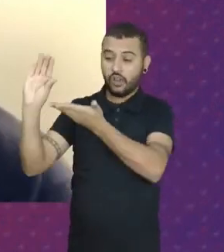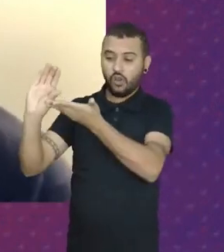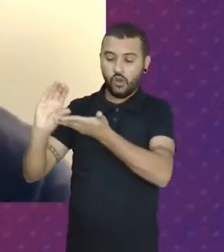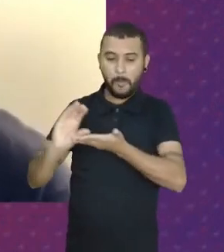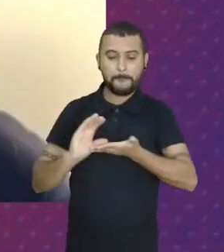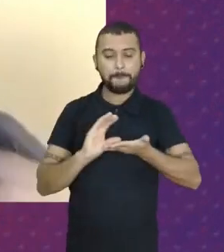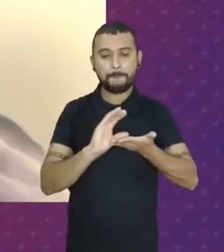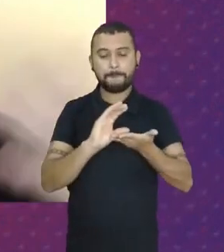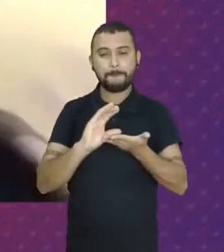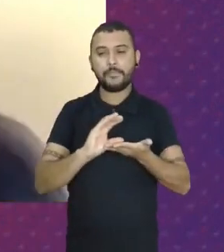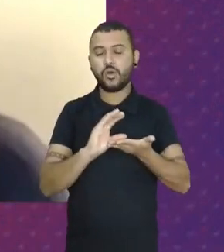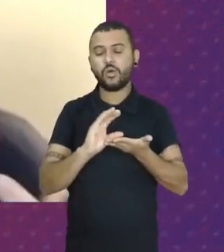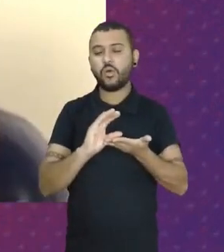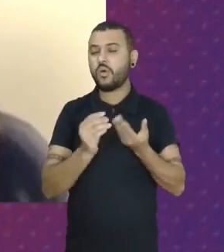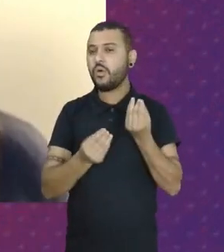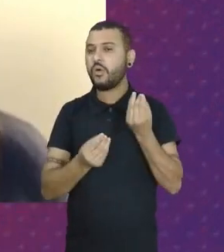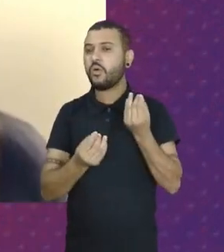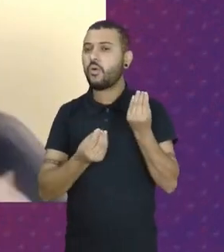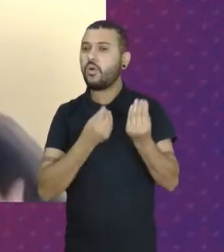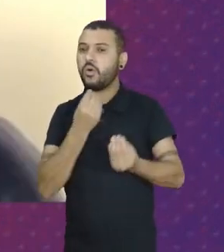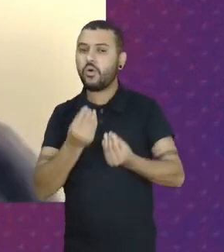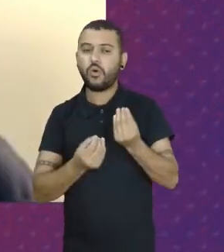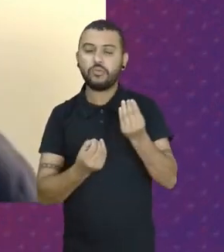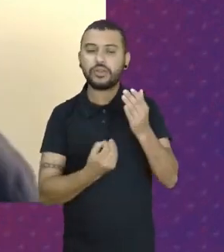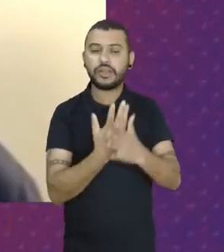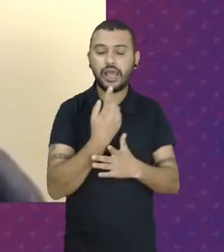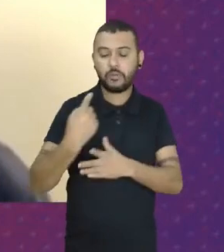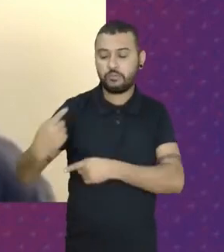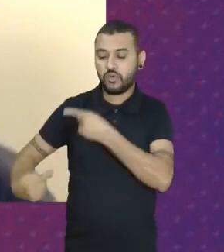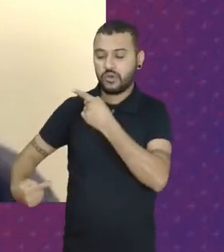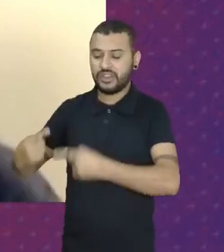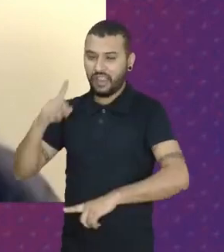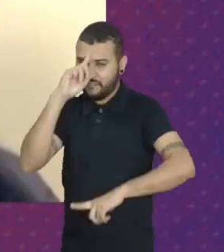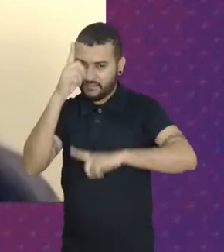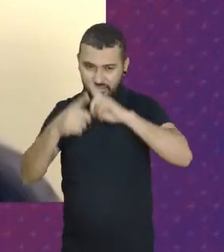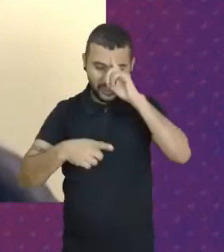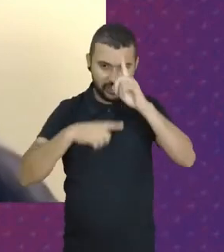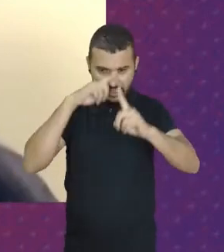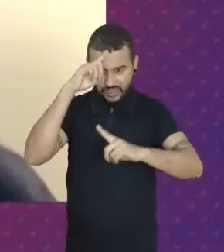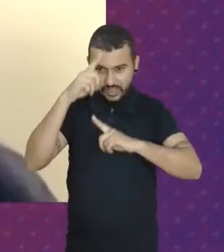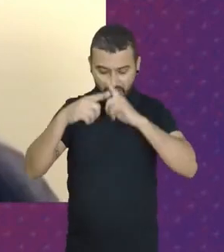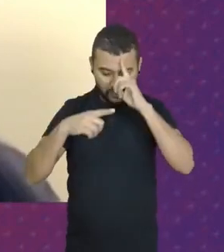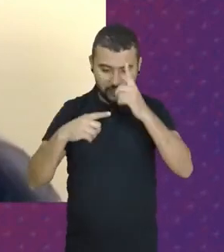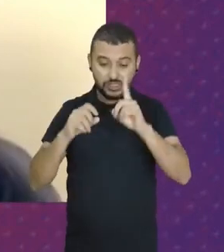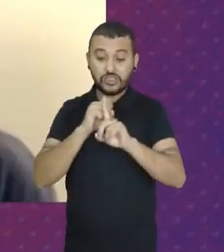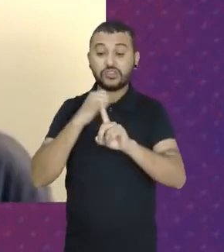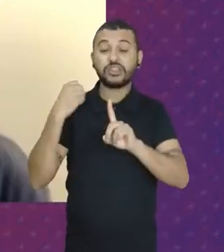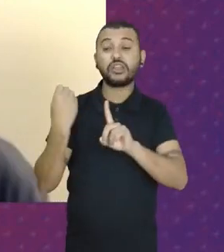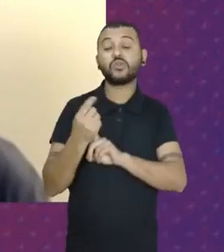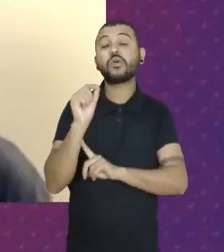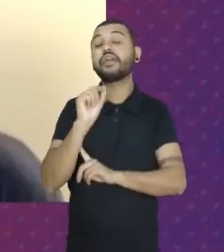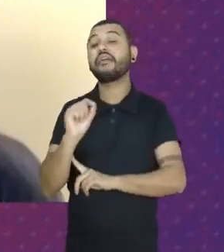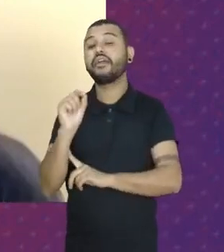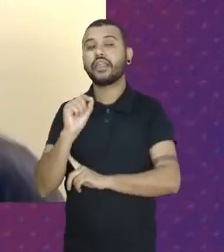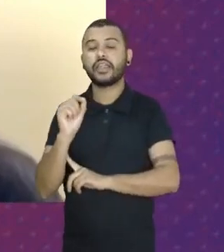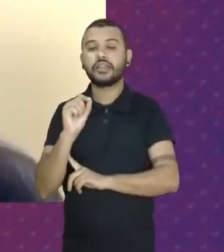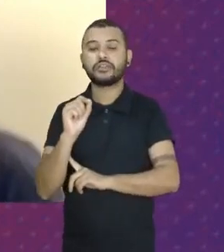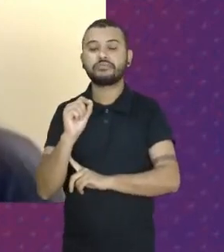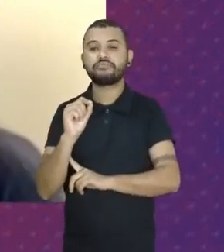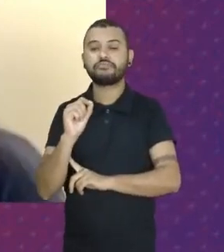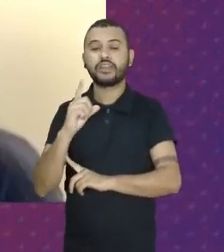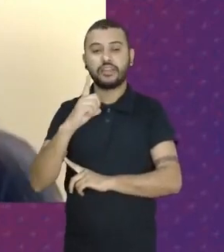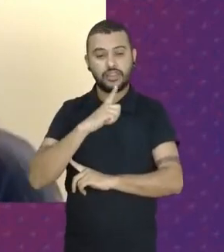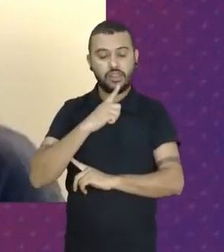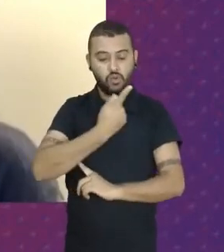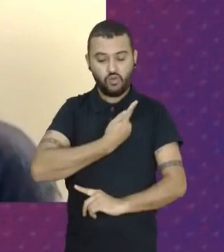E entender isso como parte de disputas políticas colocadas na nossa sociedade, inclusive nos